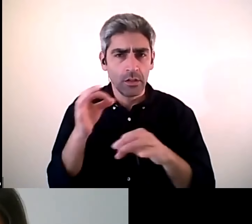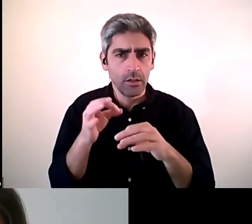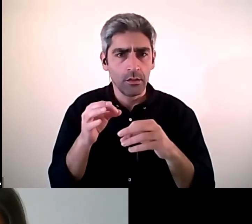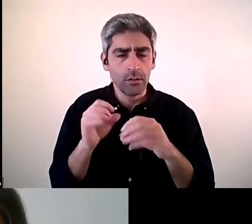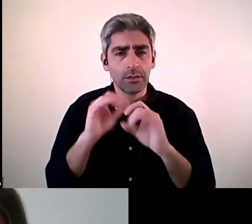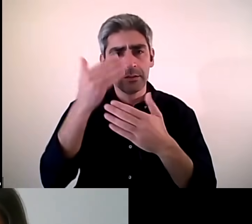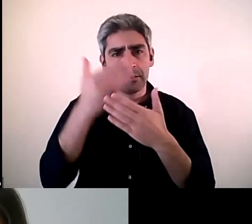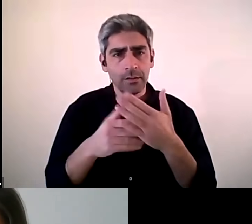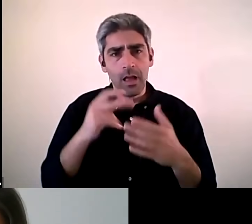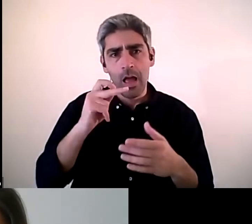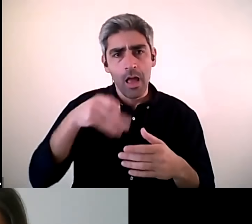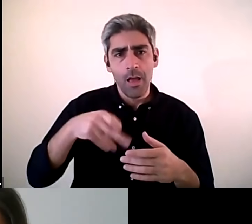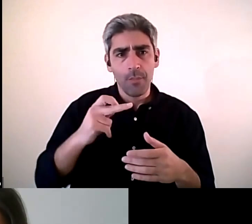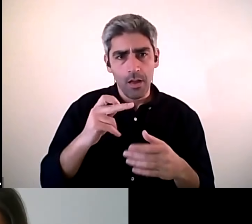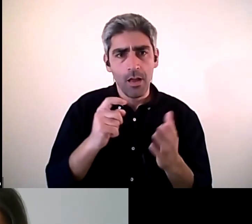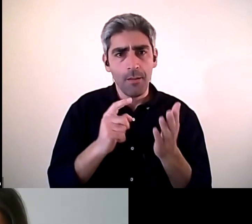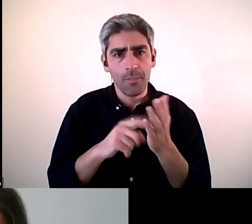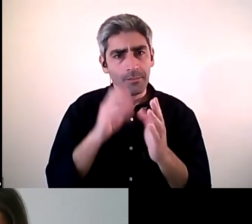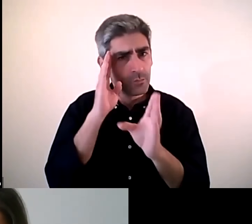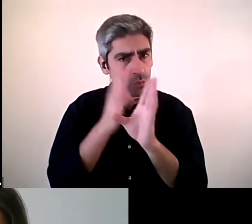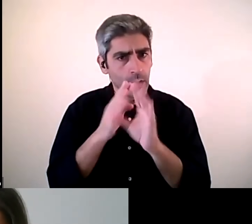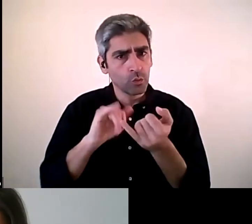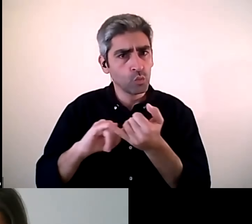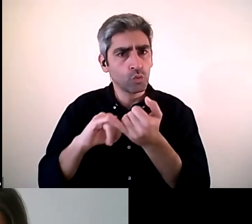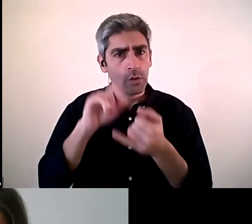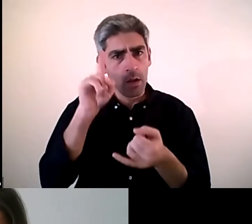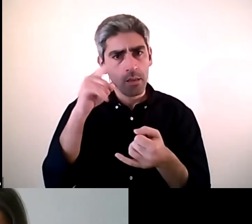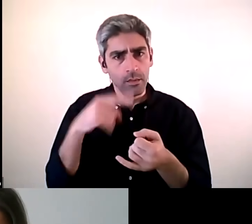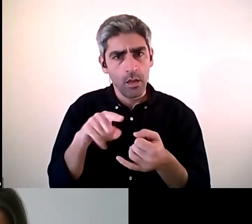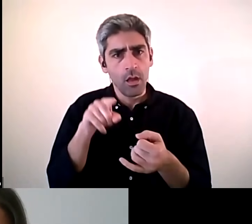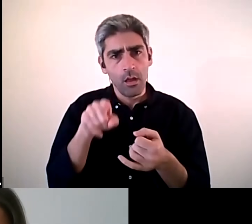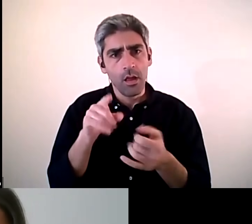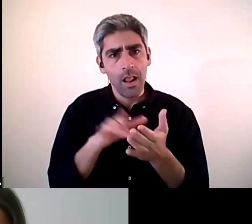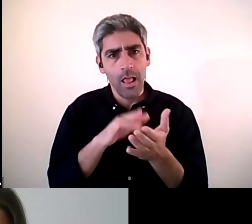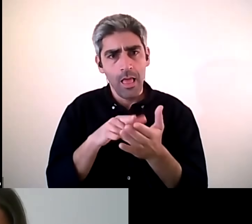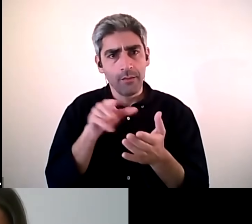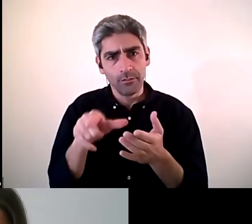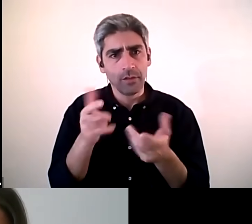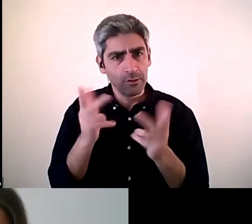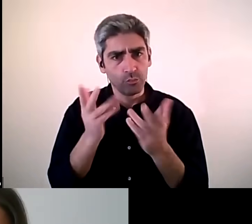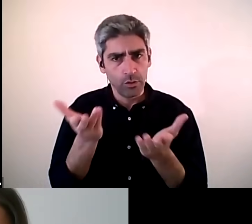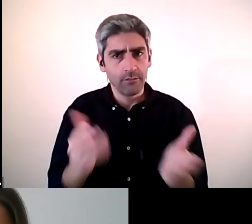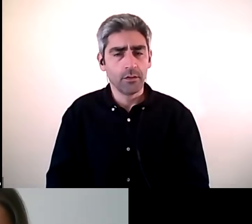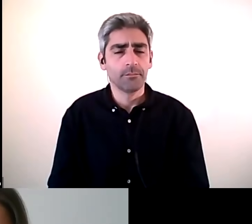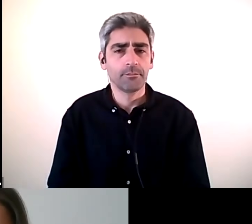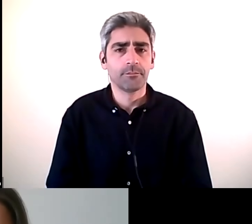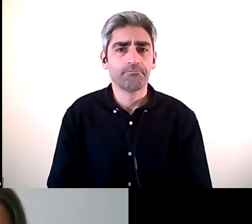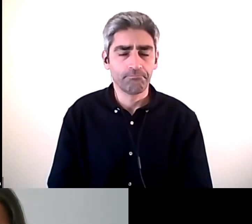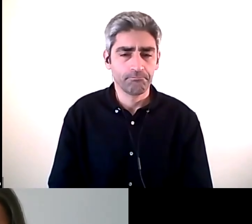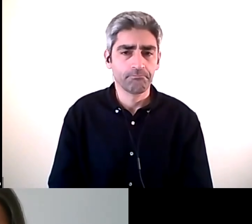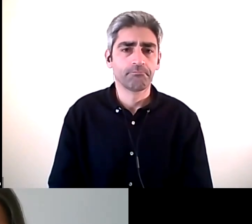do site da APA, da American Psychological Association, onde têm esses livros ao dispor.